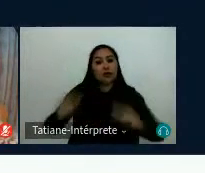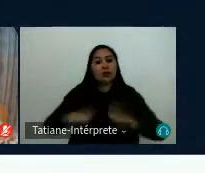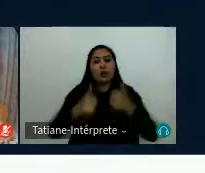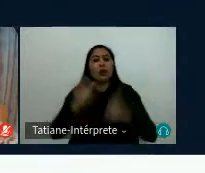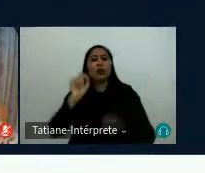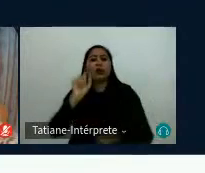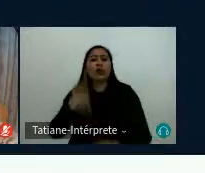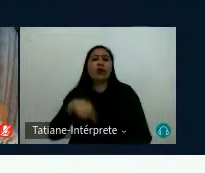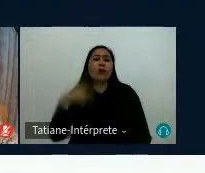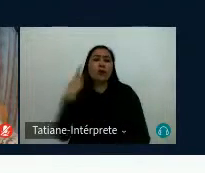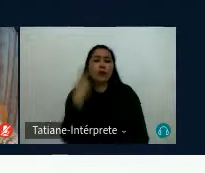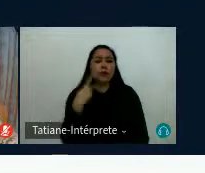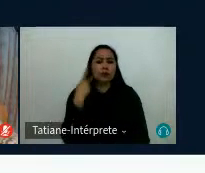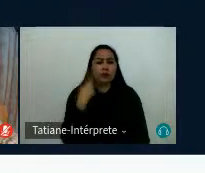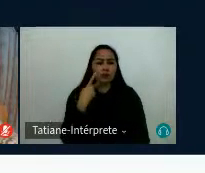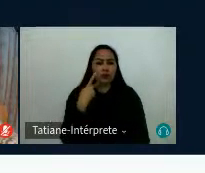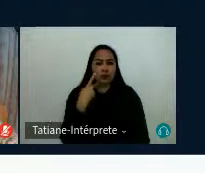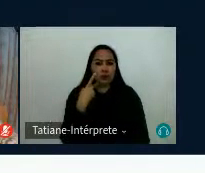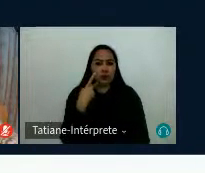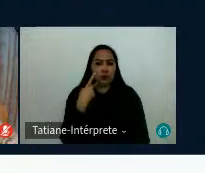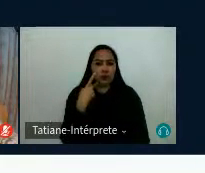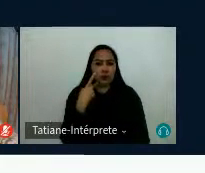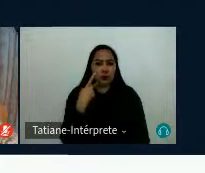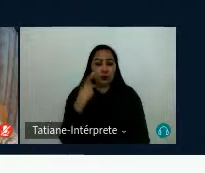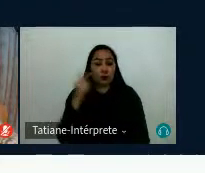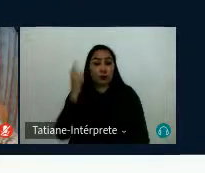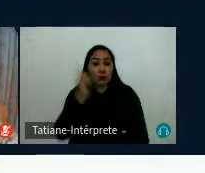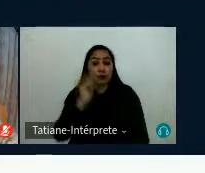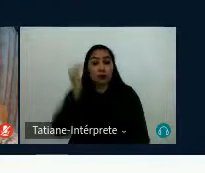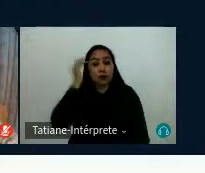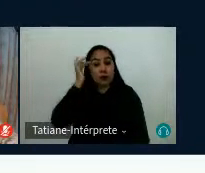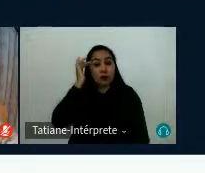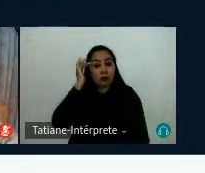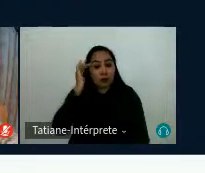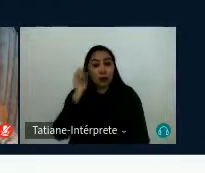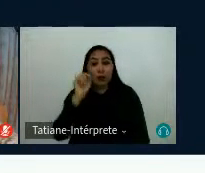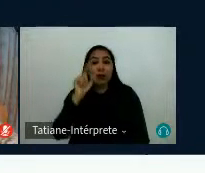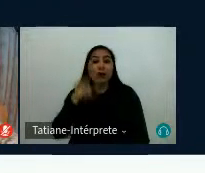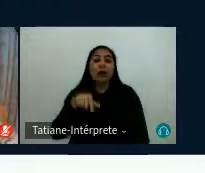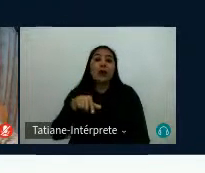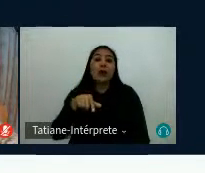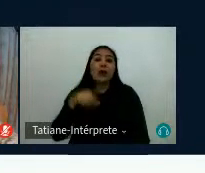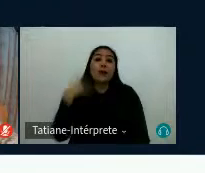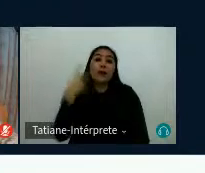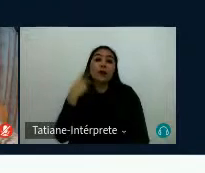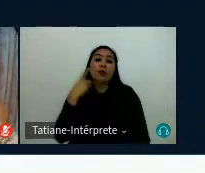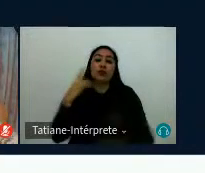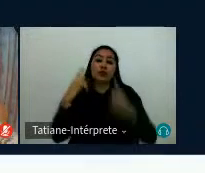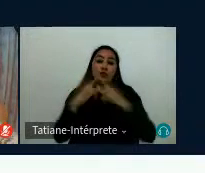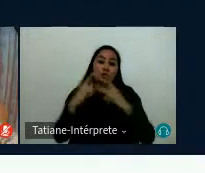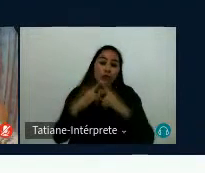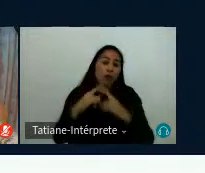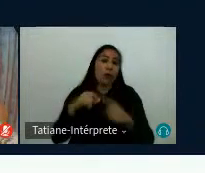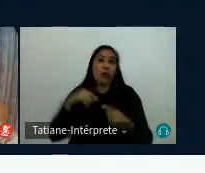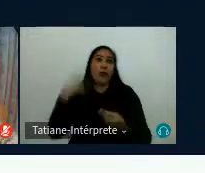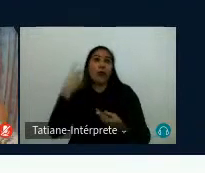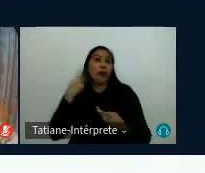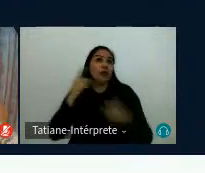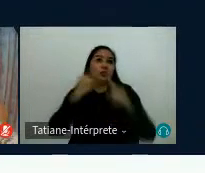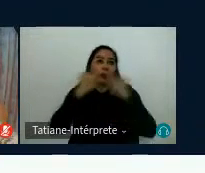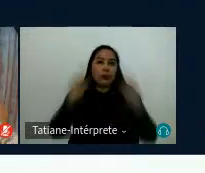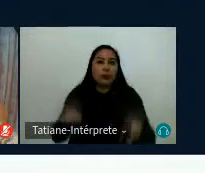dimensão política, e com isso também entender melhor o que é uma política institucional, uma política pública,